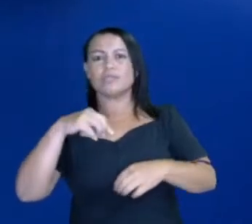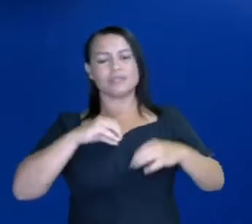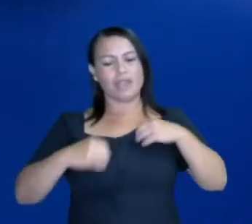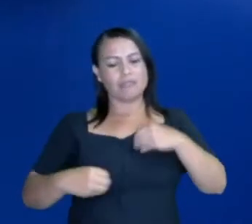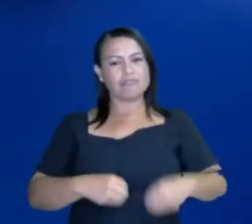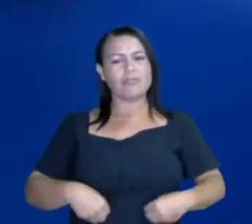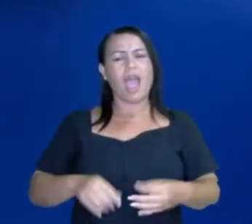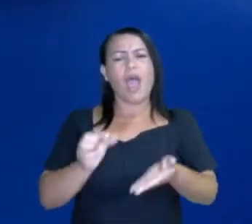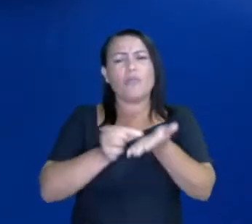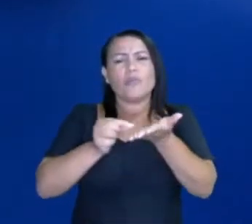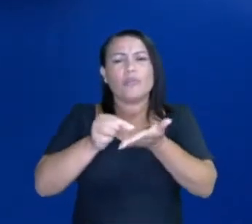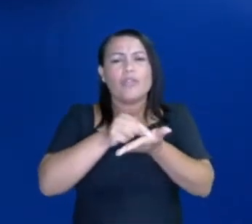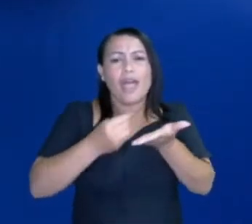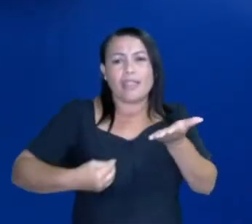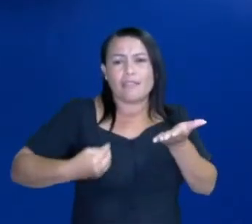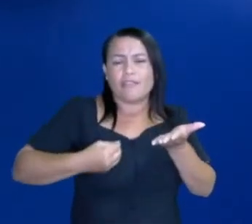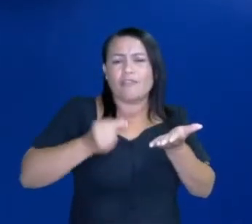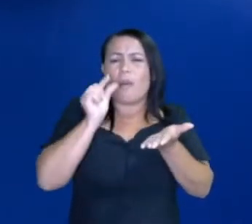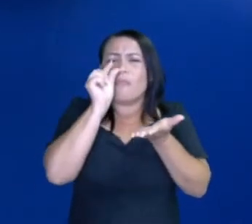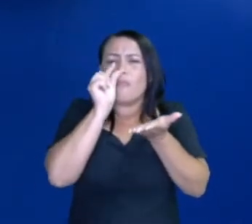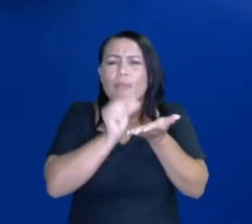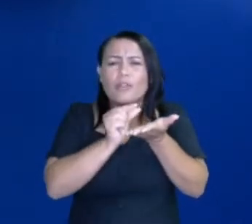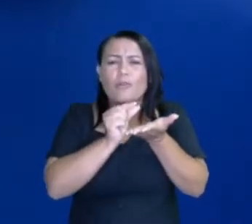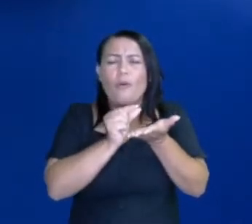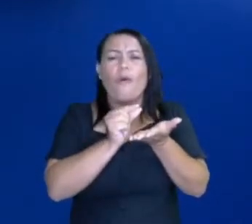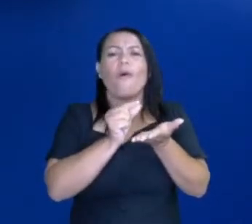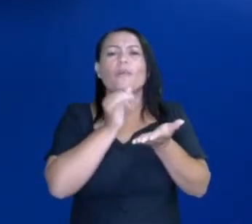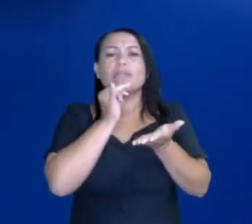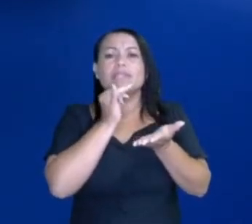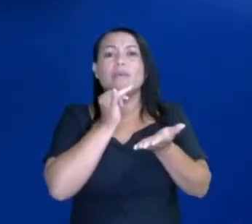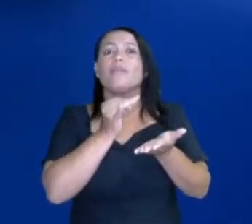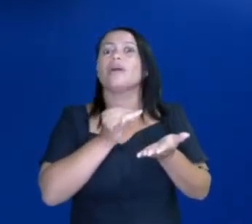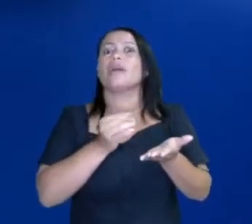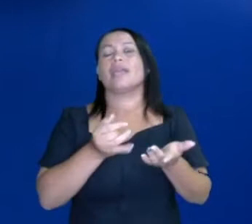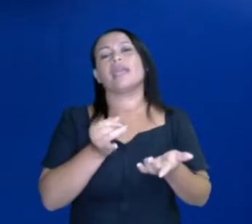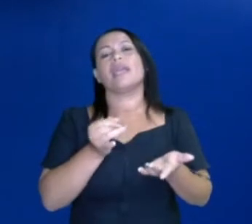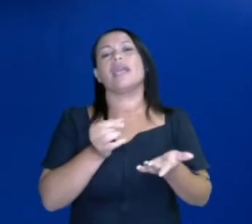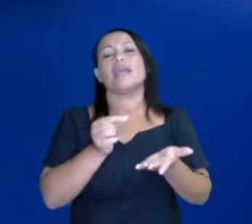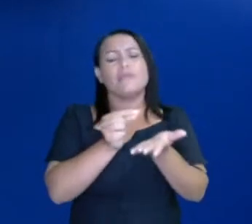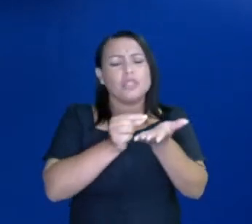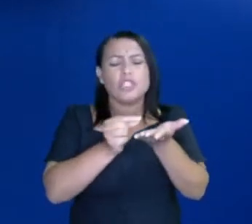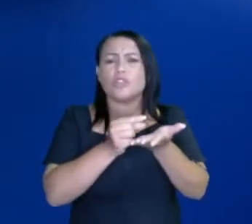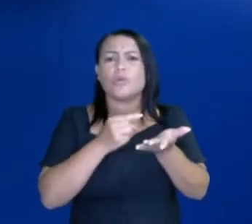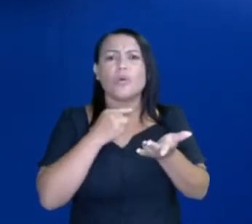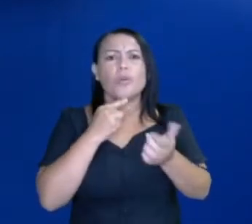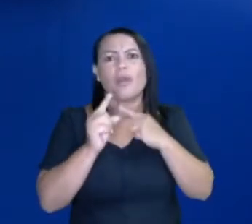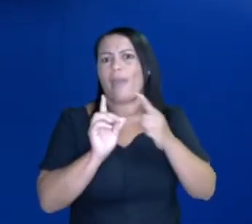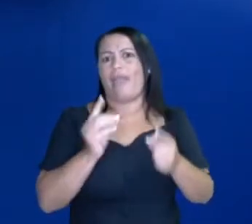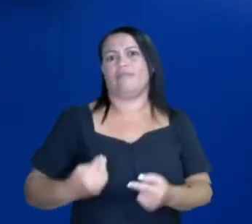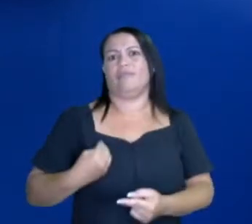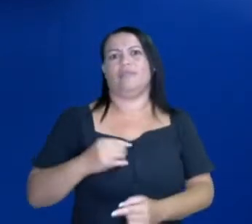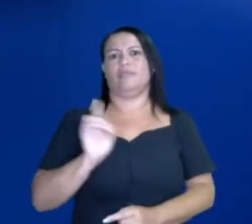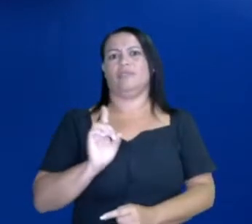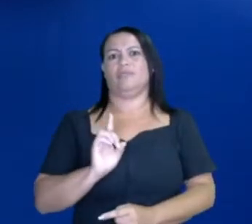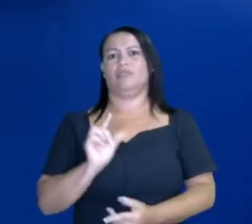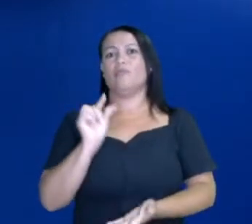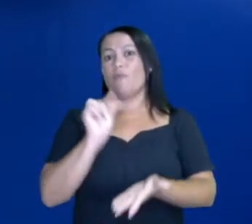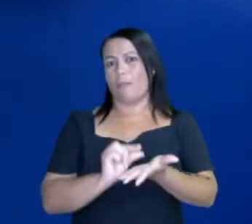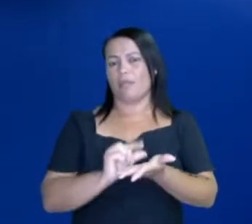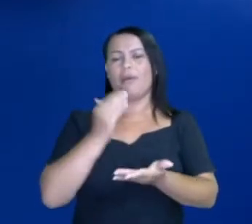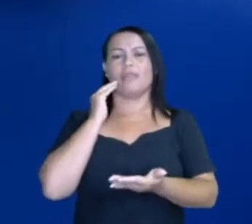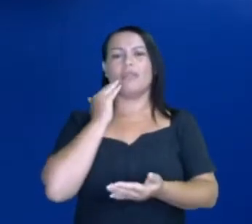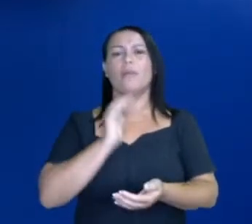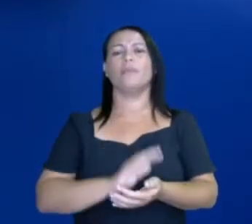unidade viva. Algo menor que a célula não será considerado como um ser vivo, tá bem?